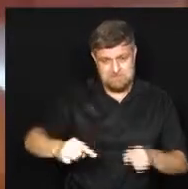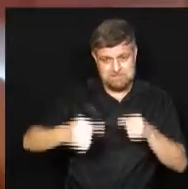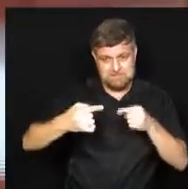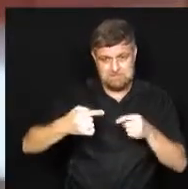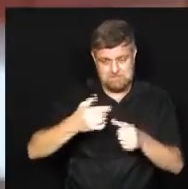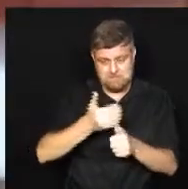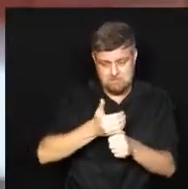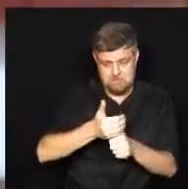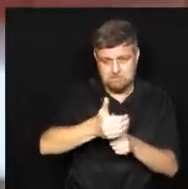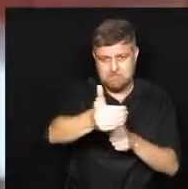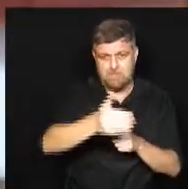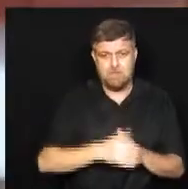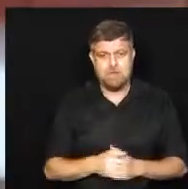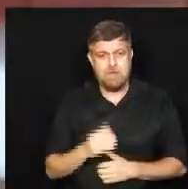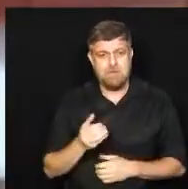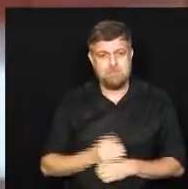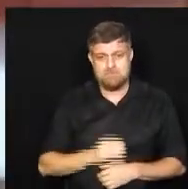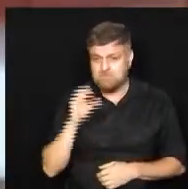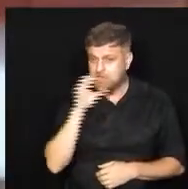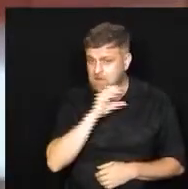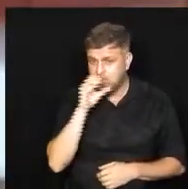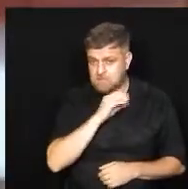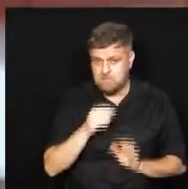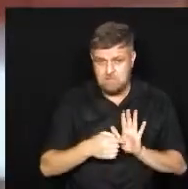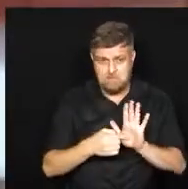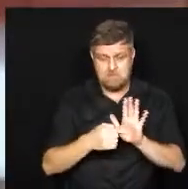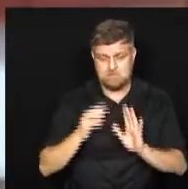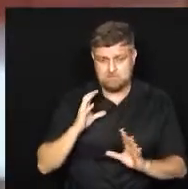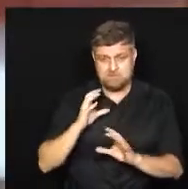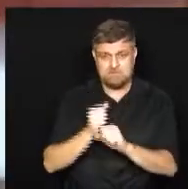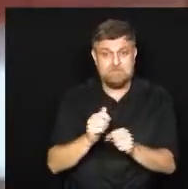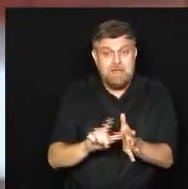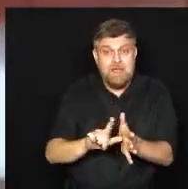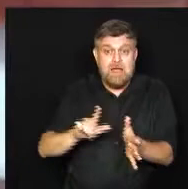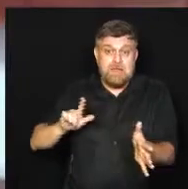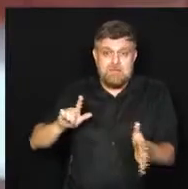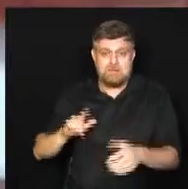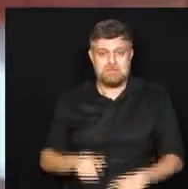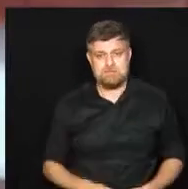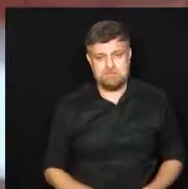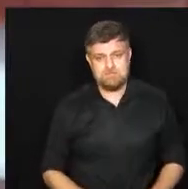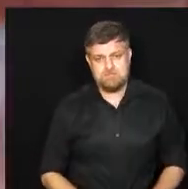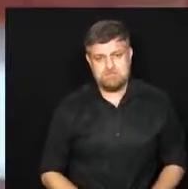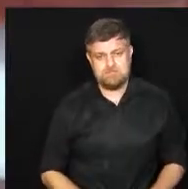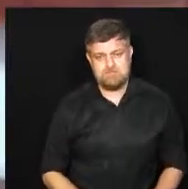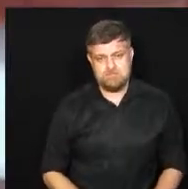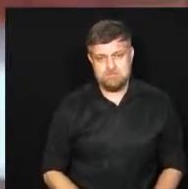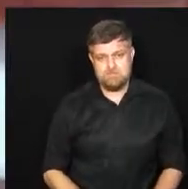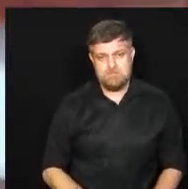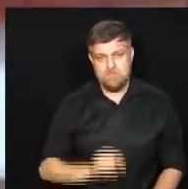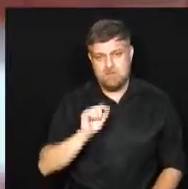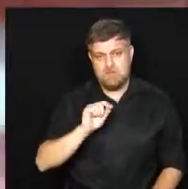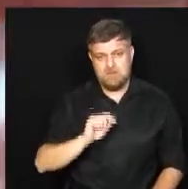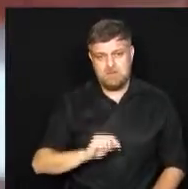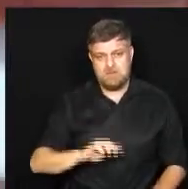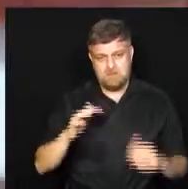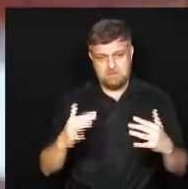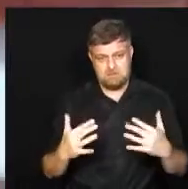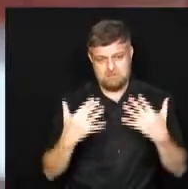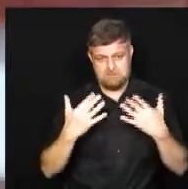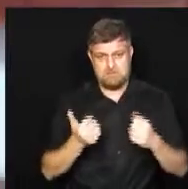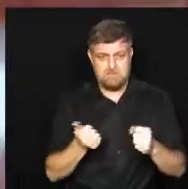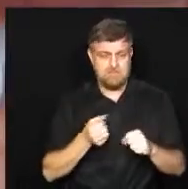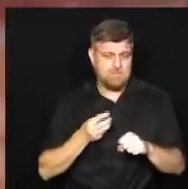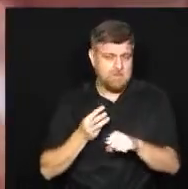período. Então, começando rapidamente aí, com um balanço. Antes disso, para você que está nos assistindo, se você quiser